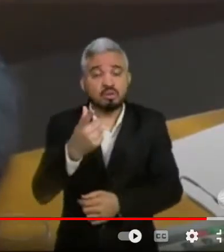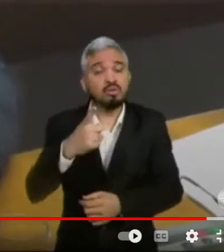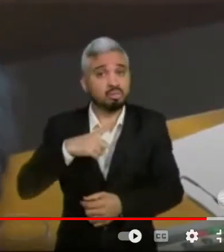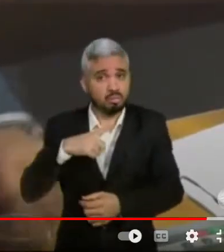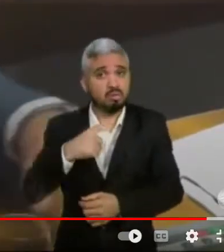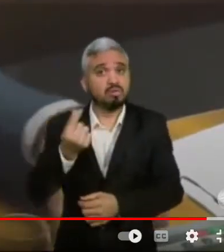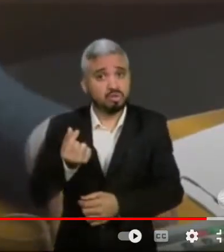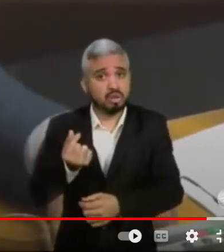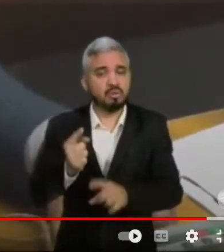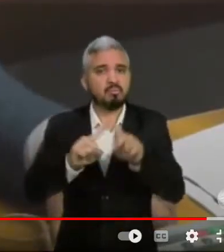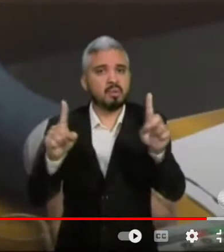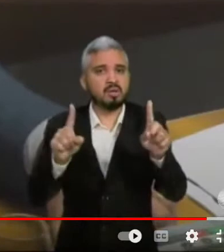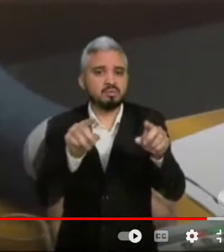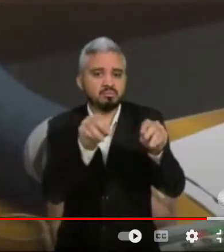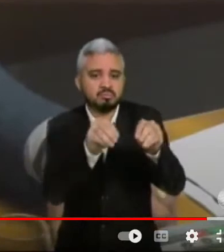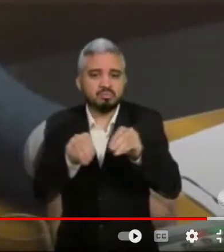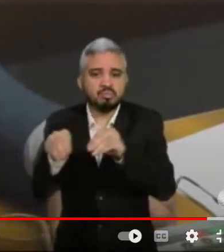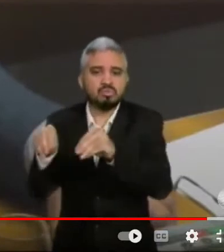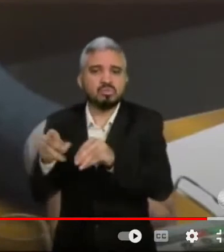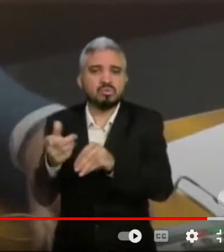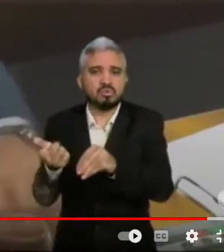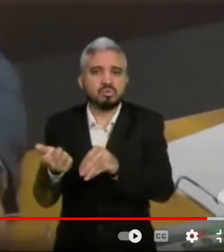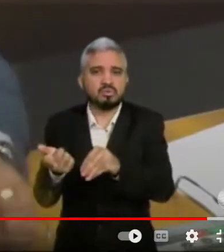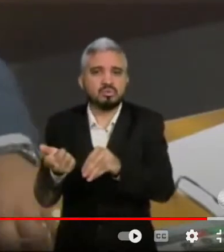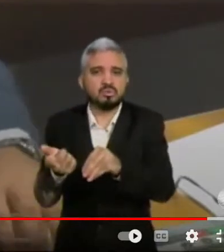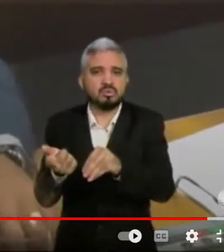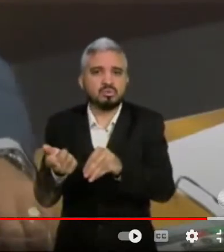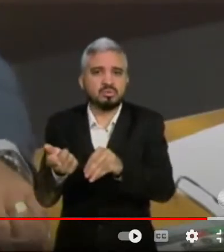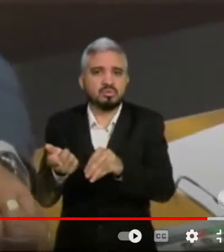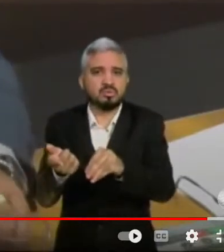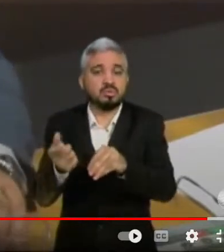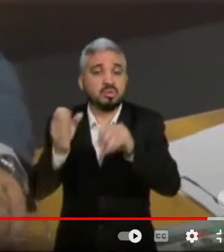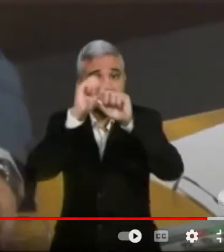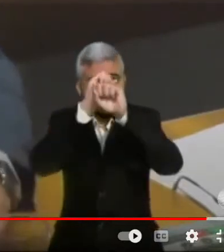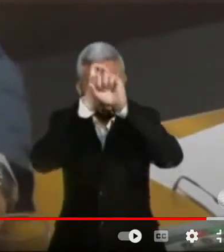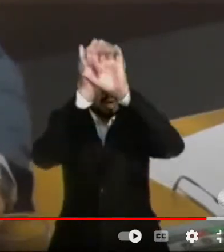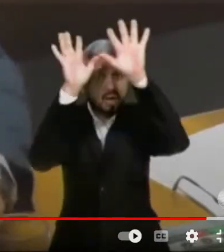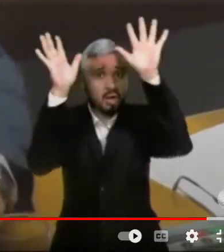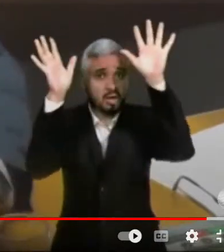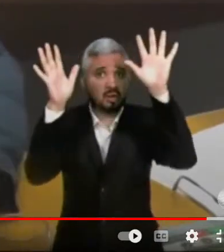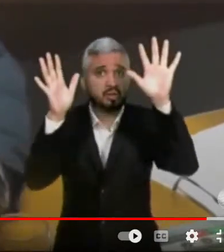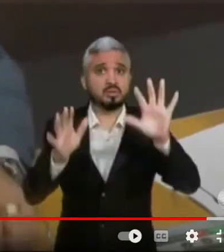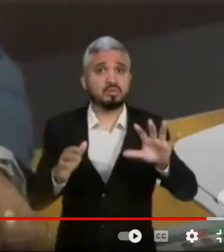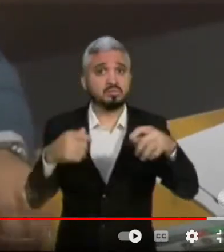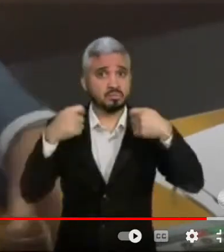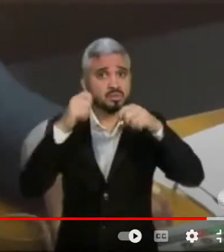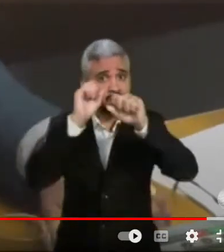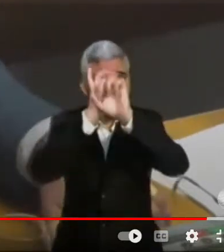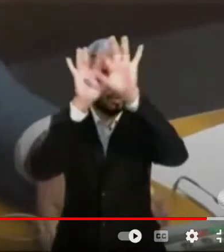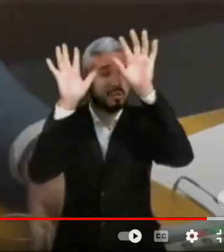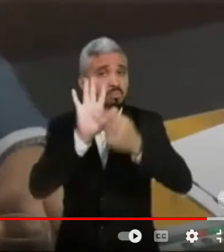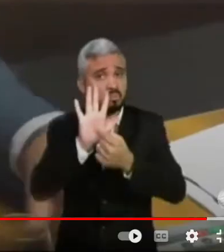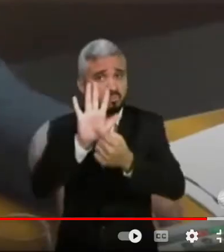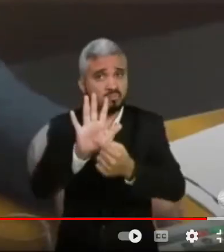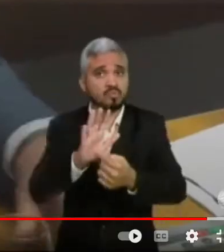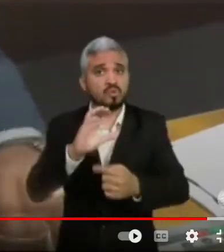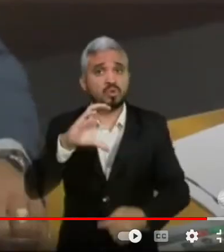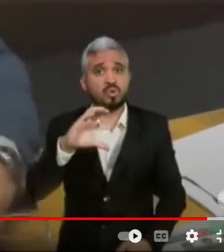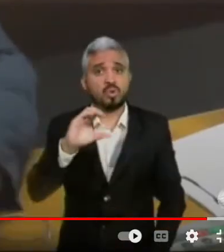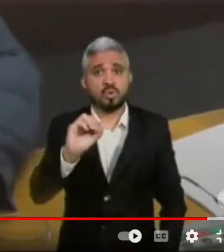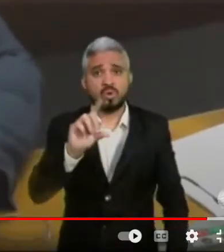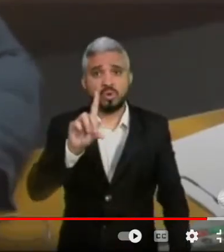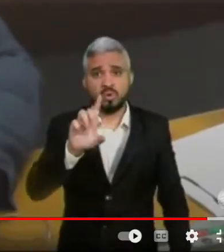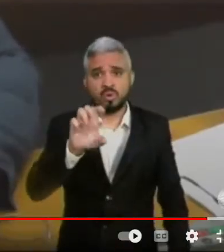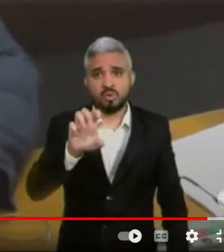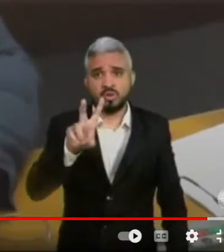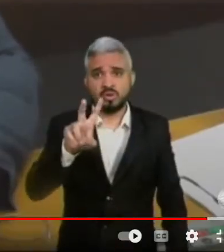foi mudado para outra obra. Então, que fique bem claro aqui. Pela Codevasf? Sim, foi mudado para outra obra e